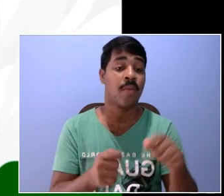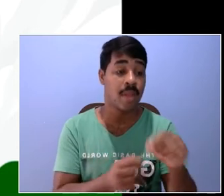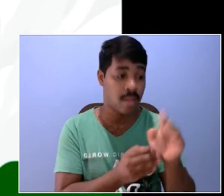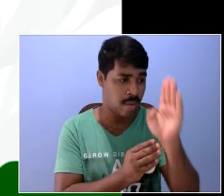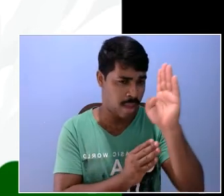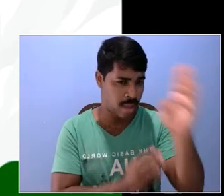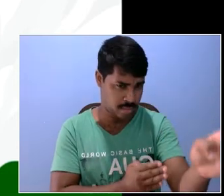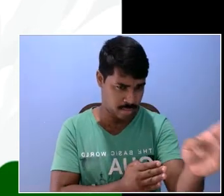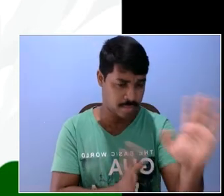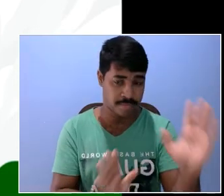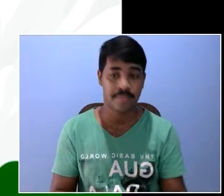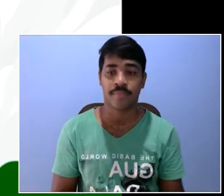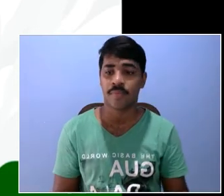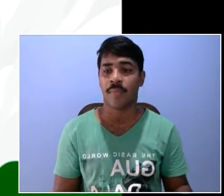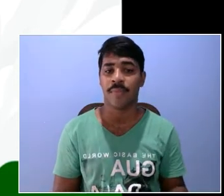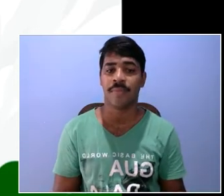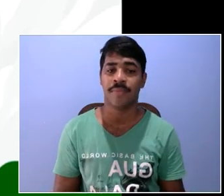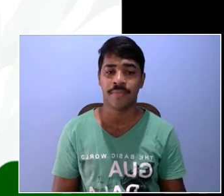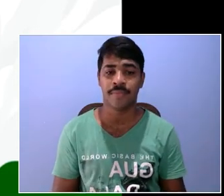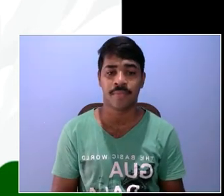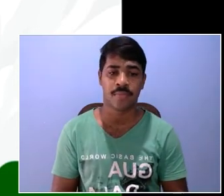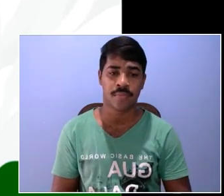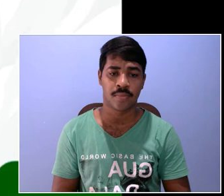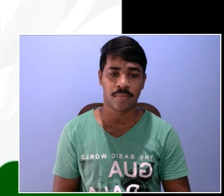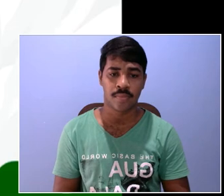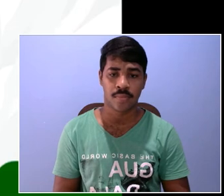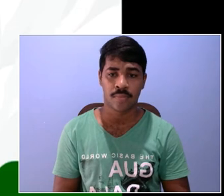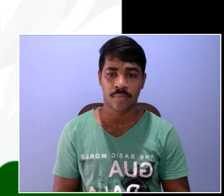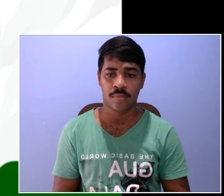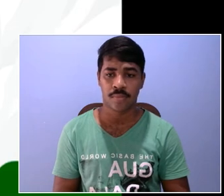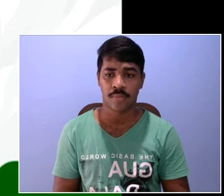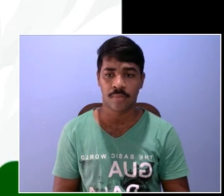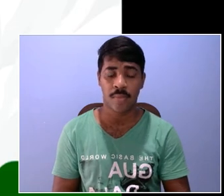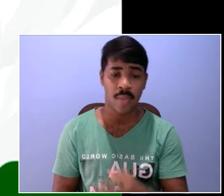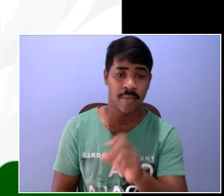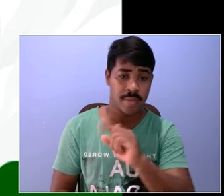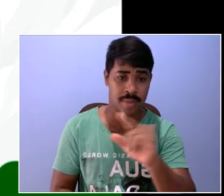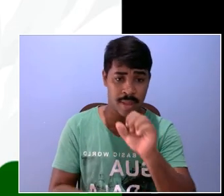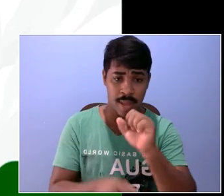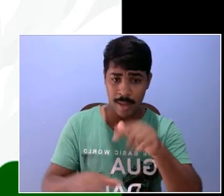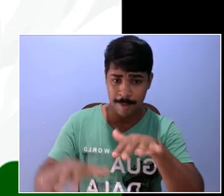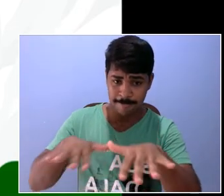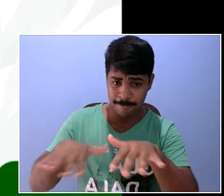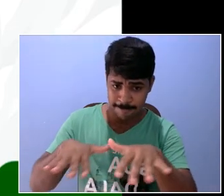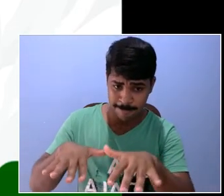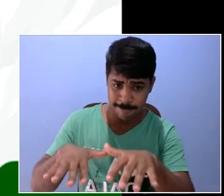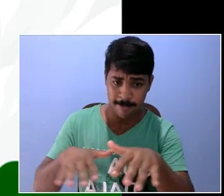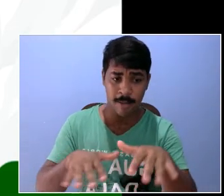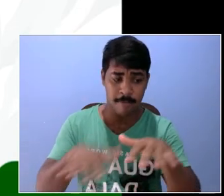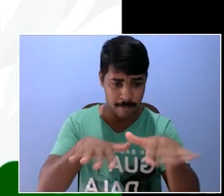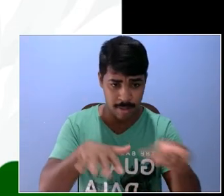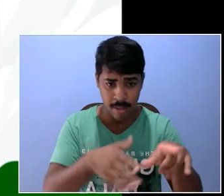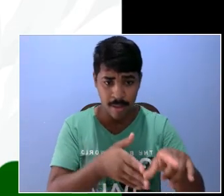em linha reta, se movimentando com velocidade constante, com movimento uniforme, a tendência é que ele continue também com esse movimento.